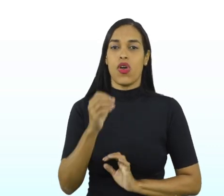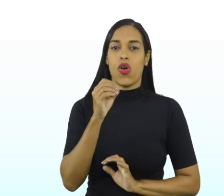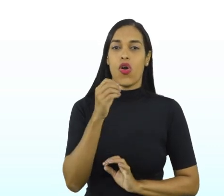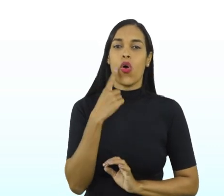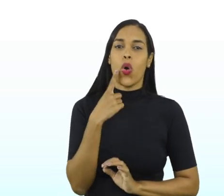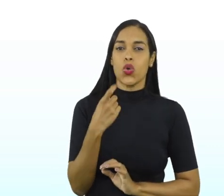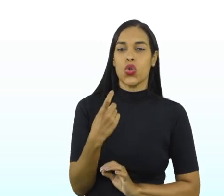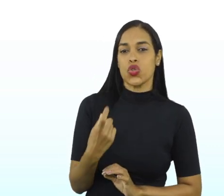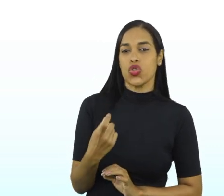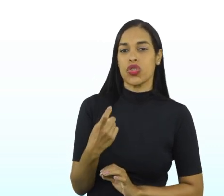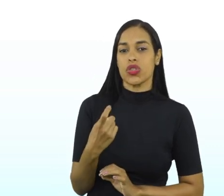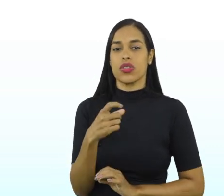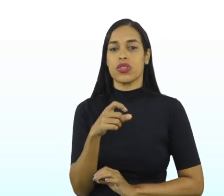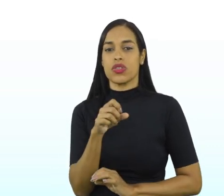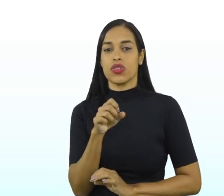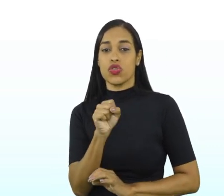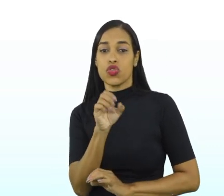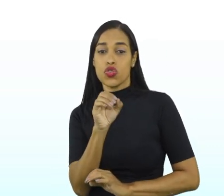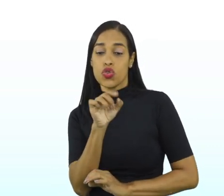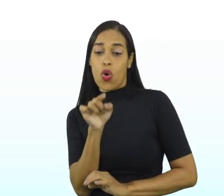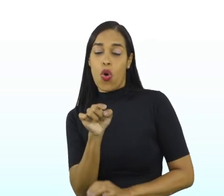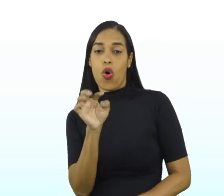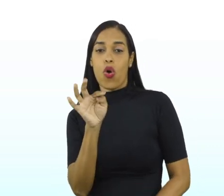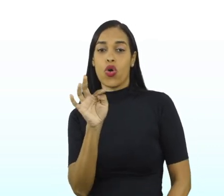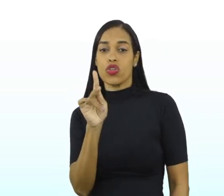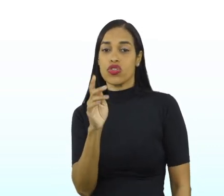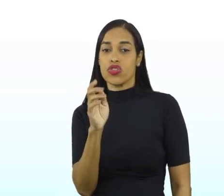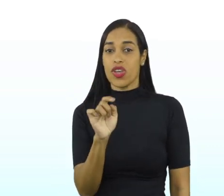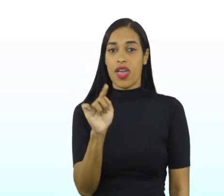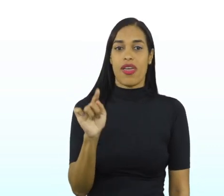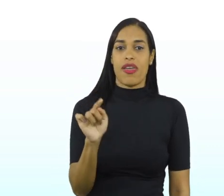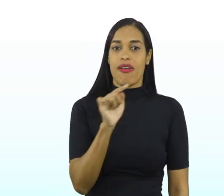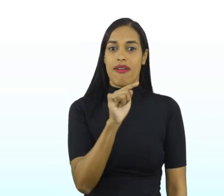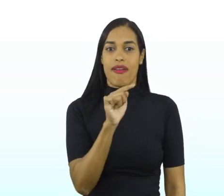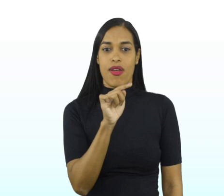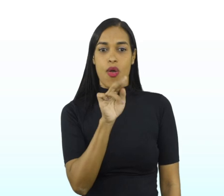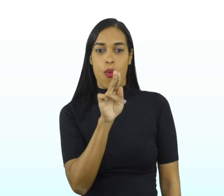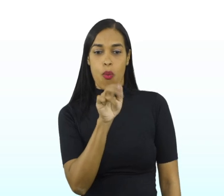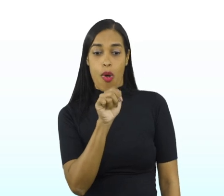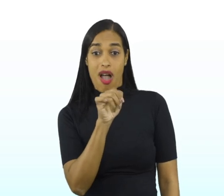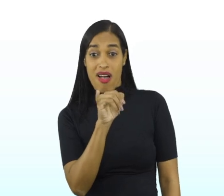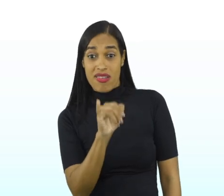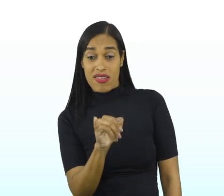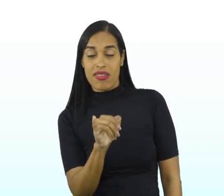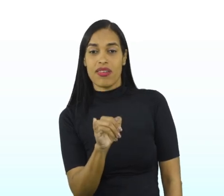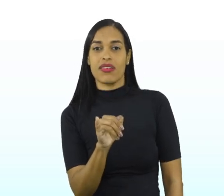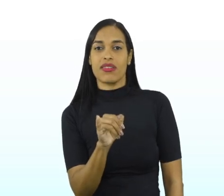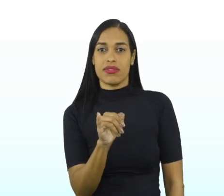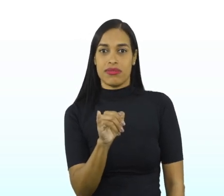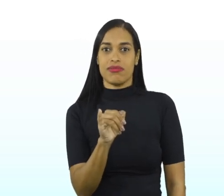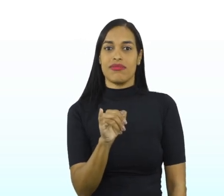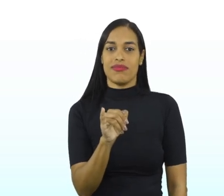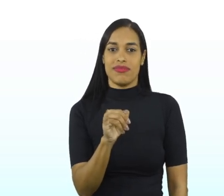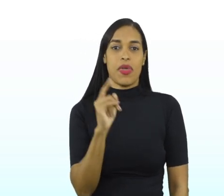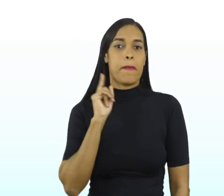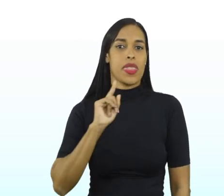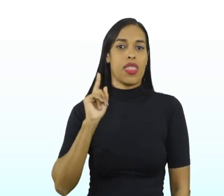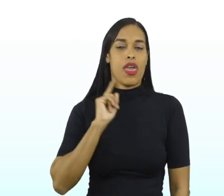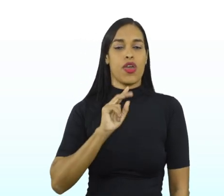Oxe, sou, oxente, tchê, uai, do mineiro,